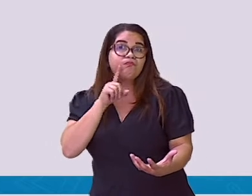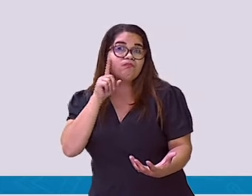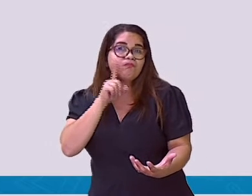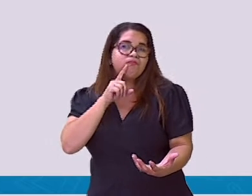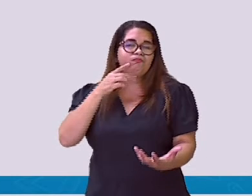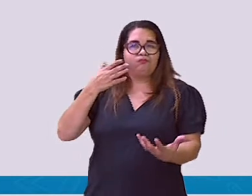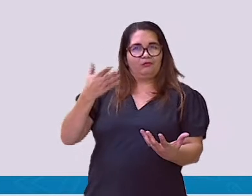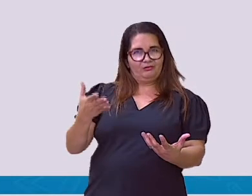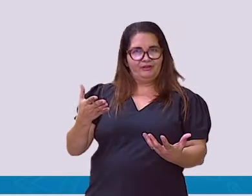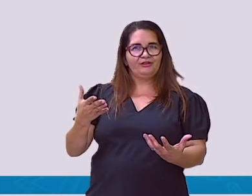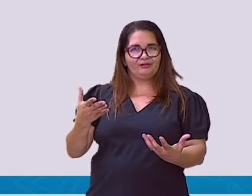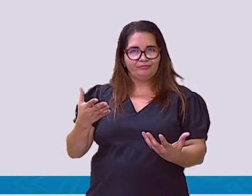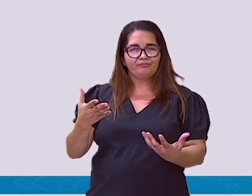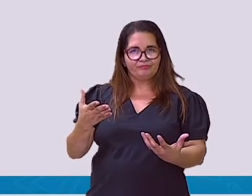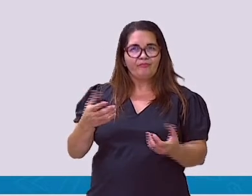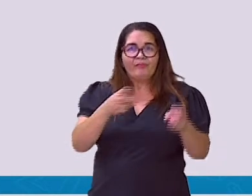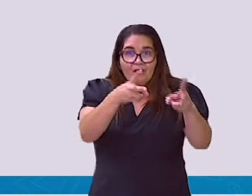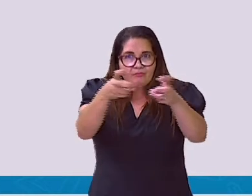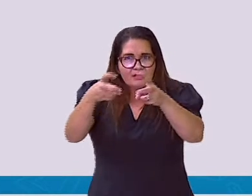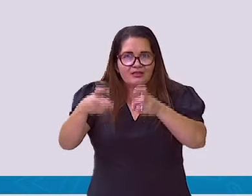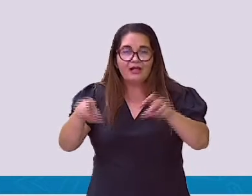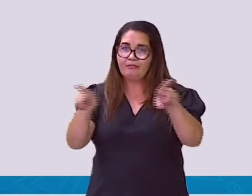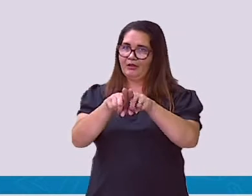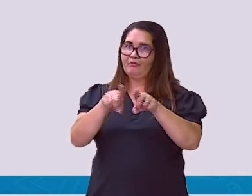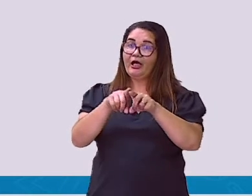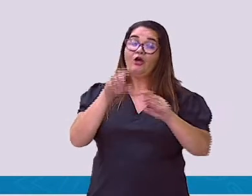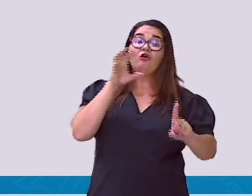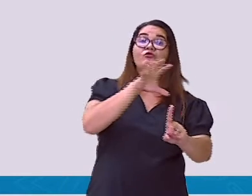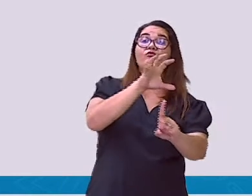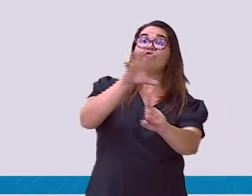isso interfere no nosso dia a dia.